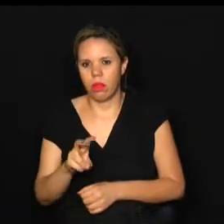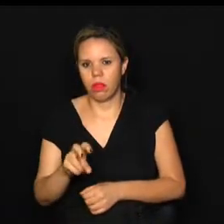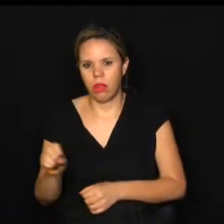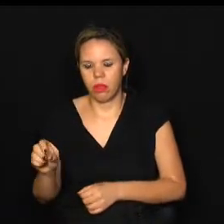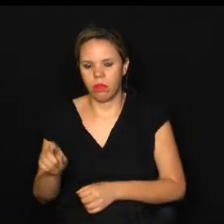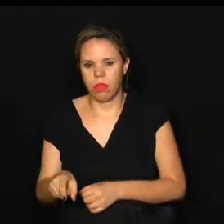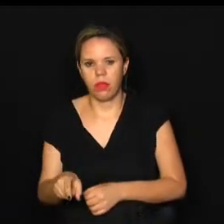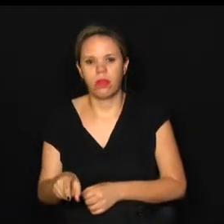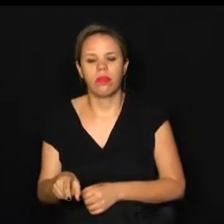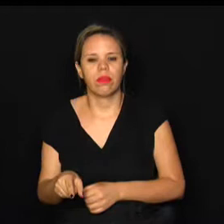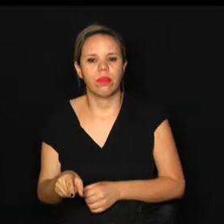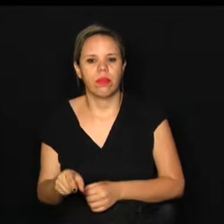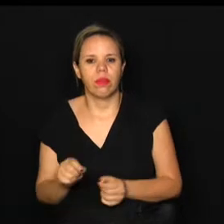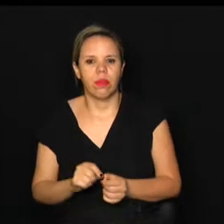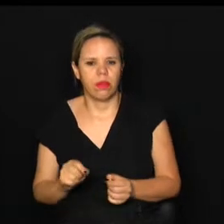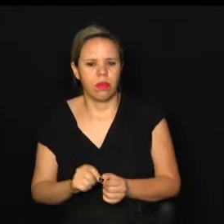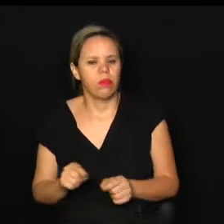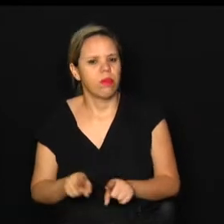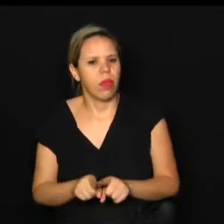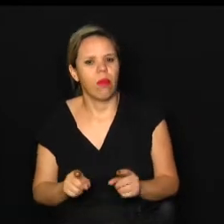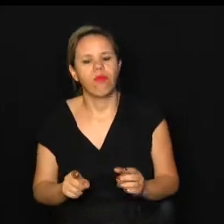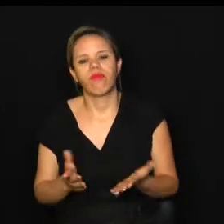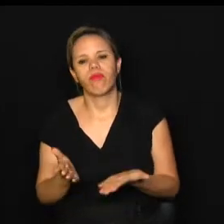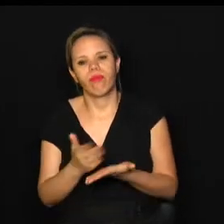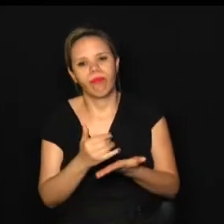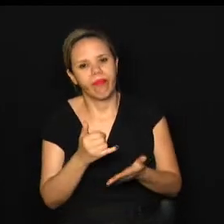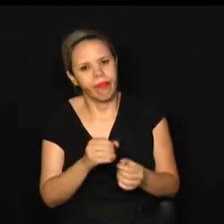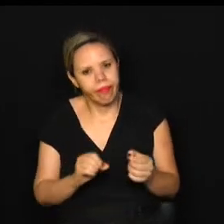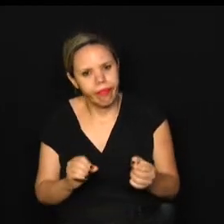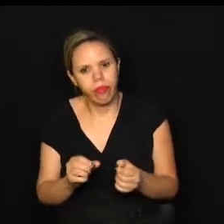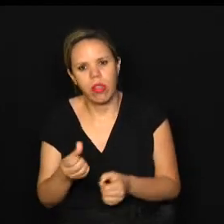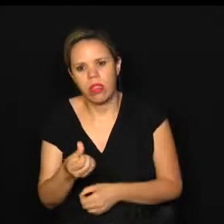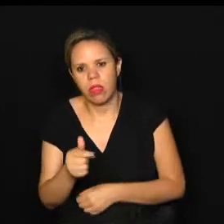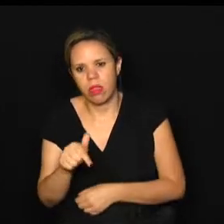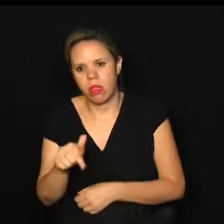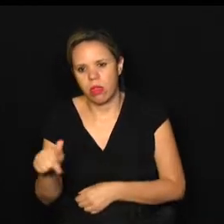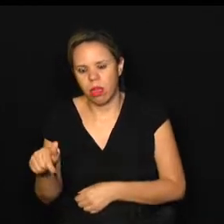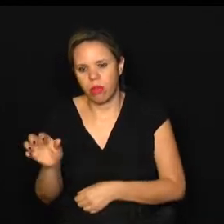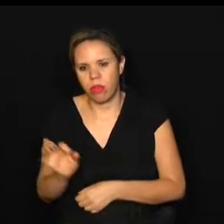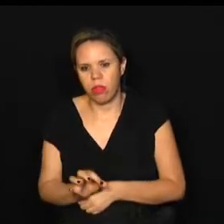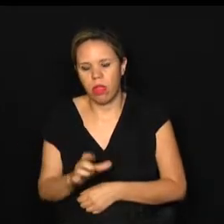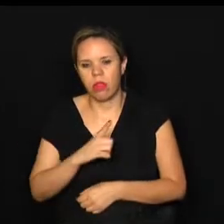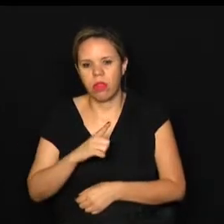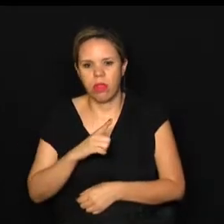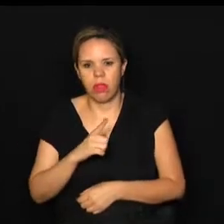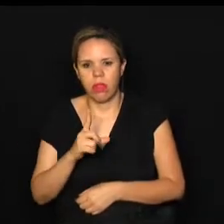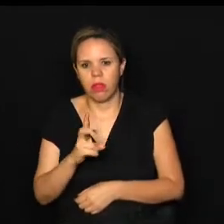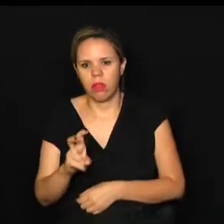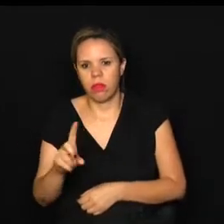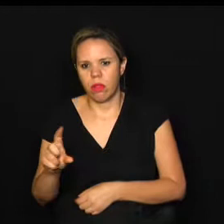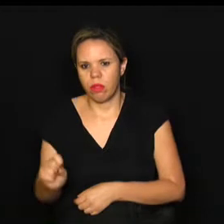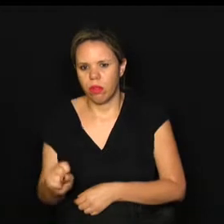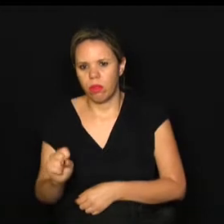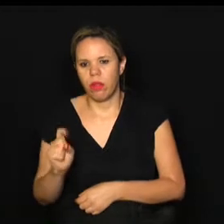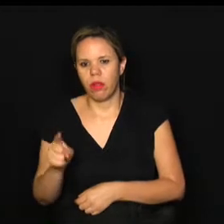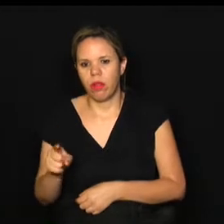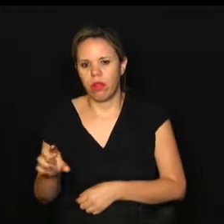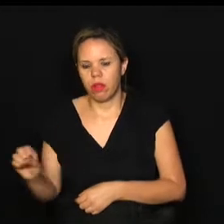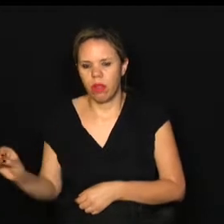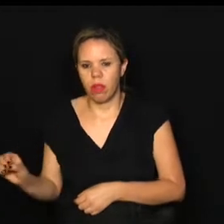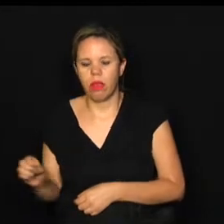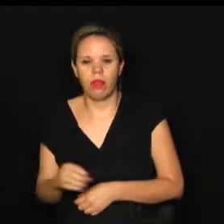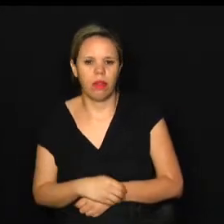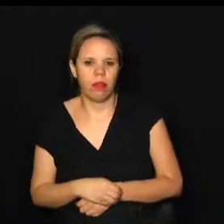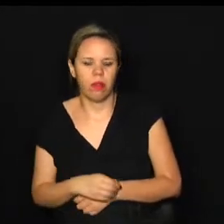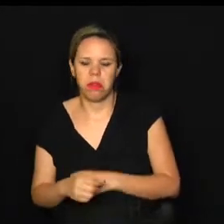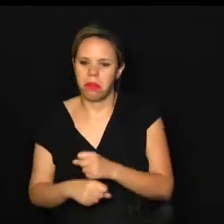A receita patrimonial teve uma realização de 77%, tendo arrecadado 158 milhões e 100 para uma previsão do